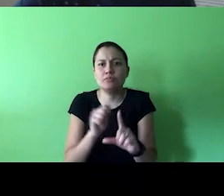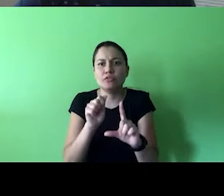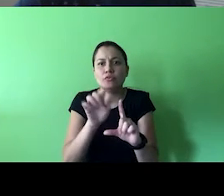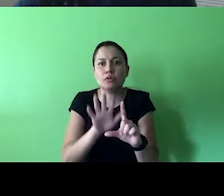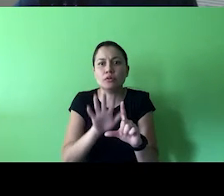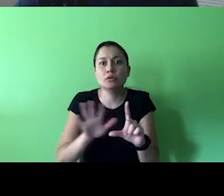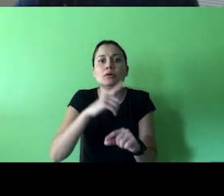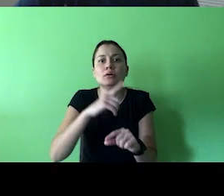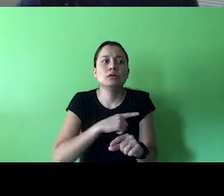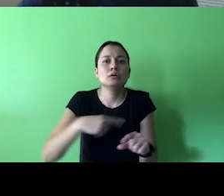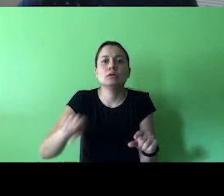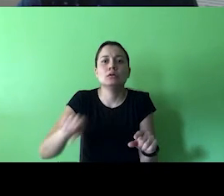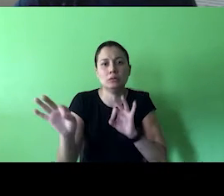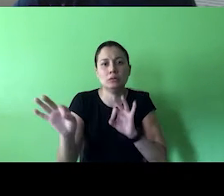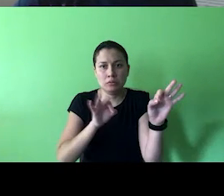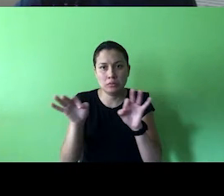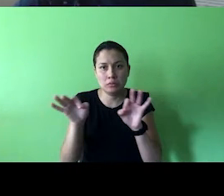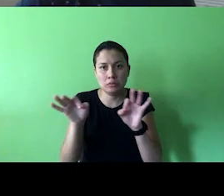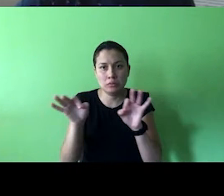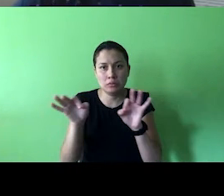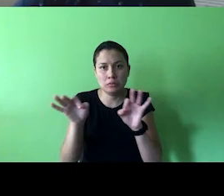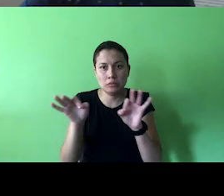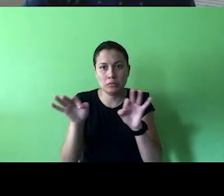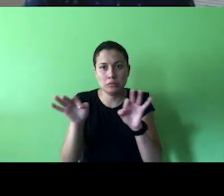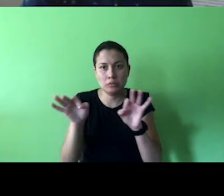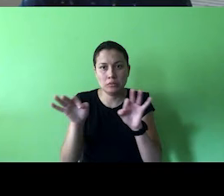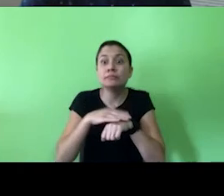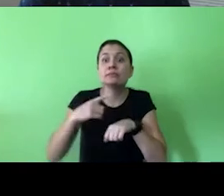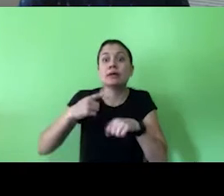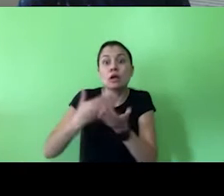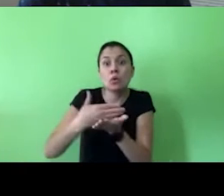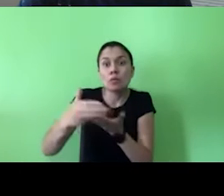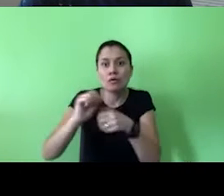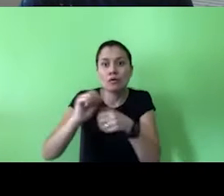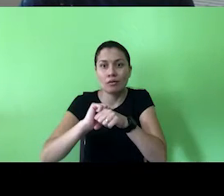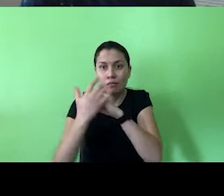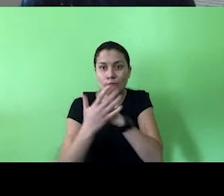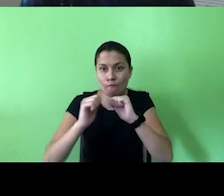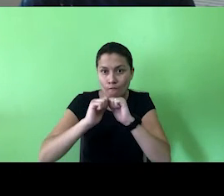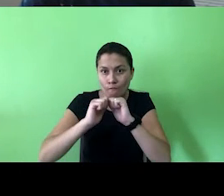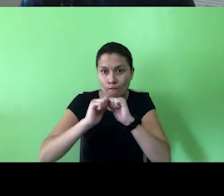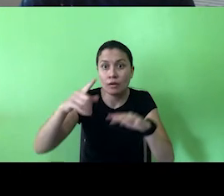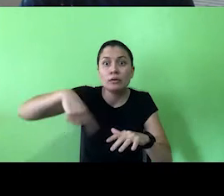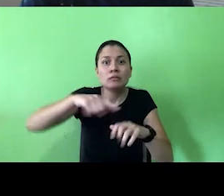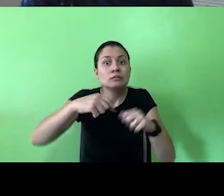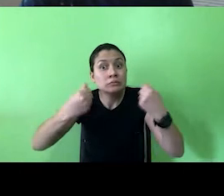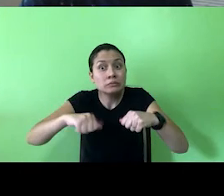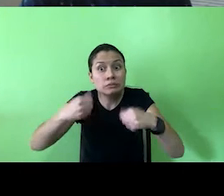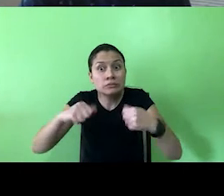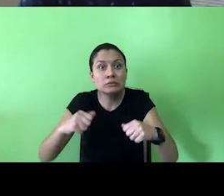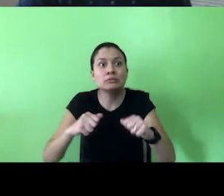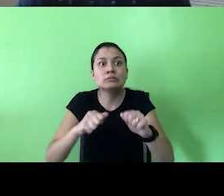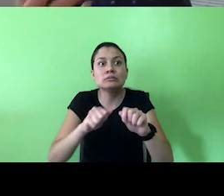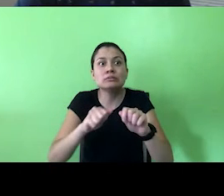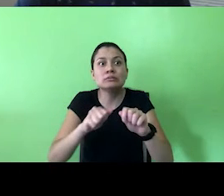estávamos preparados para fazer conversas olho no olho e veio a pandemia. E a gente precisava de uma plataforma onde o usuário ele